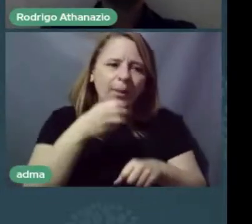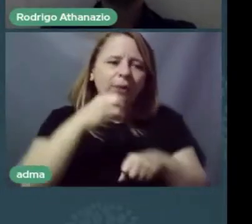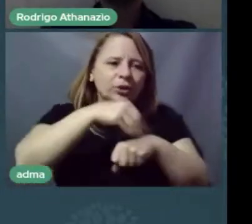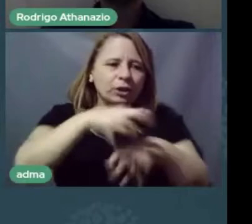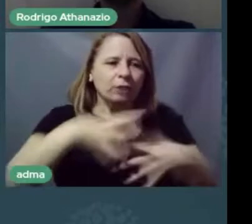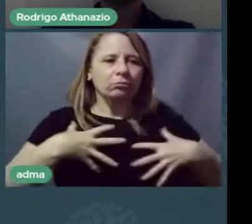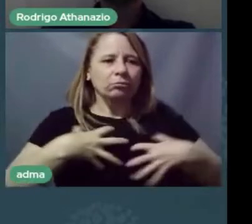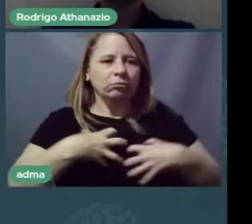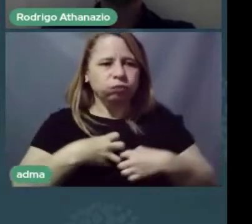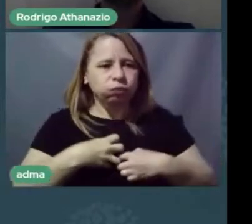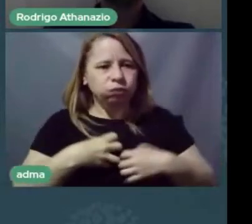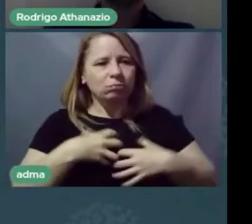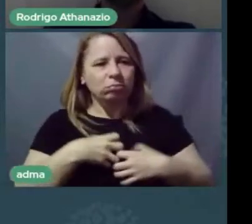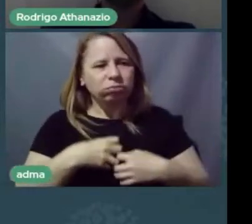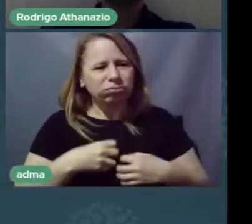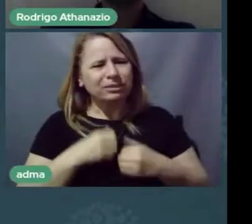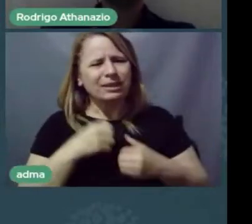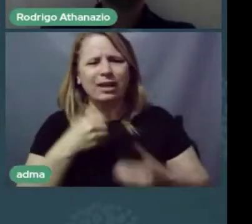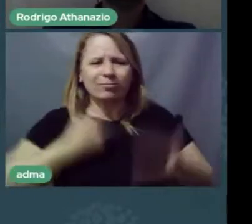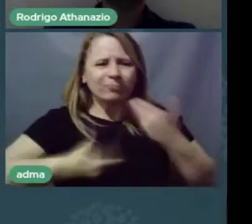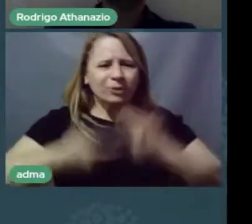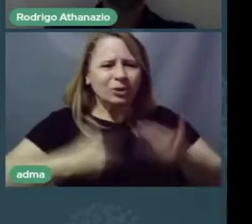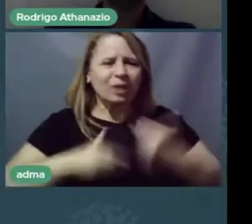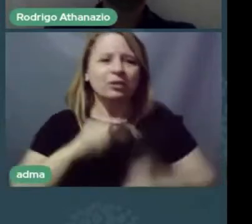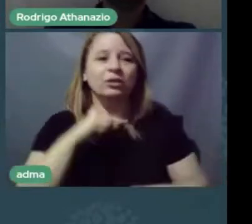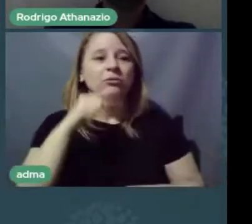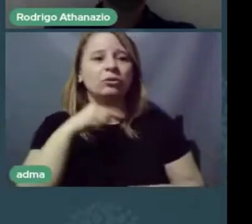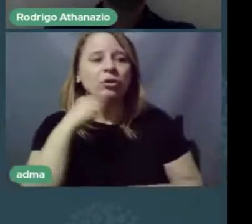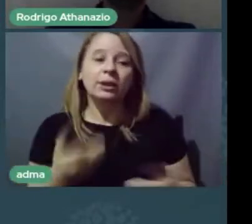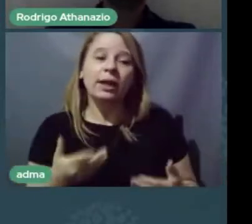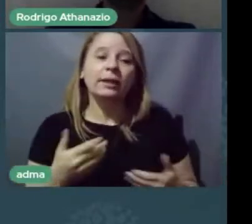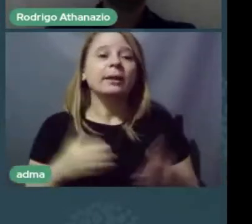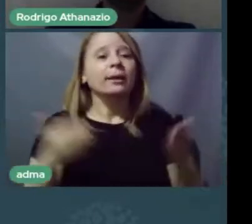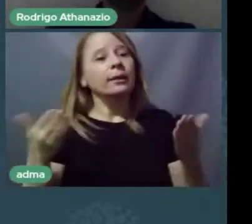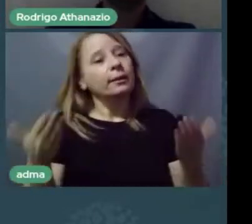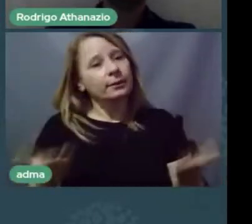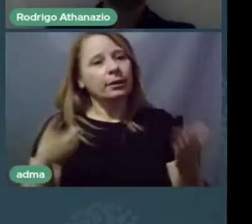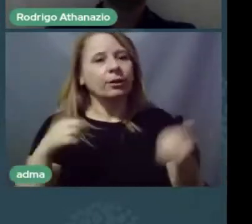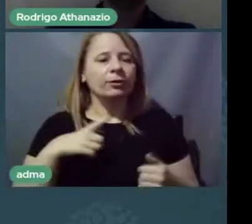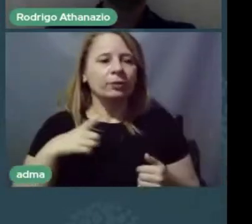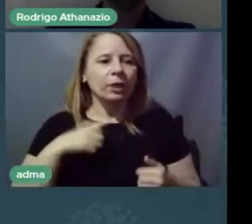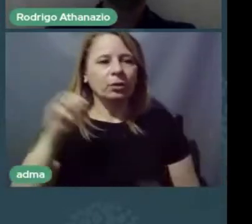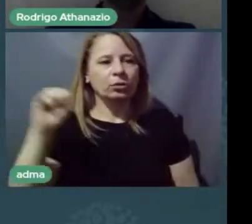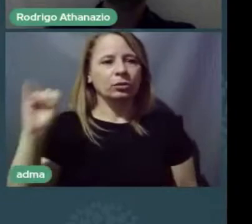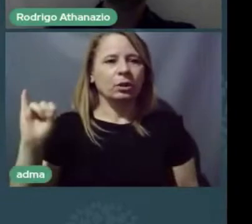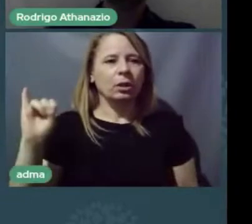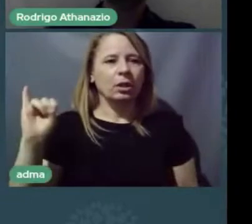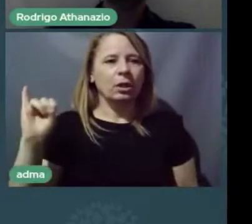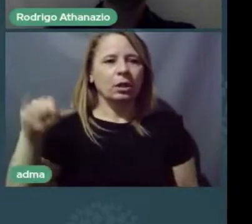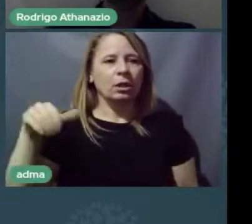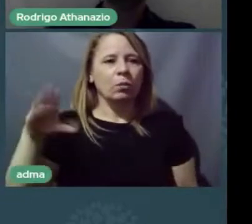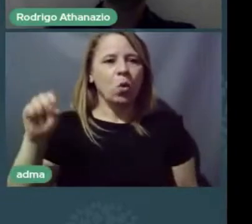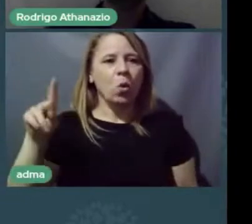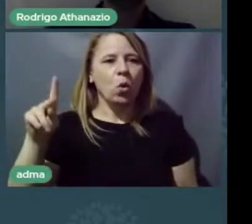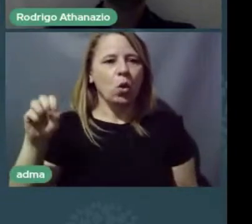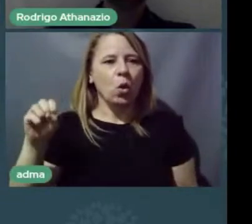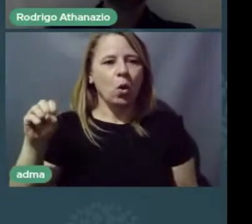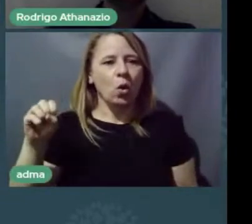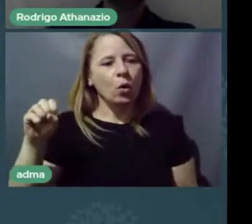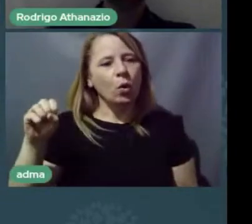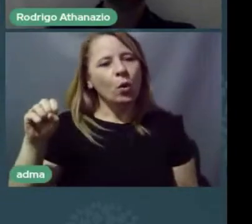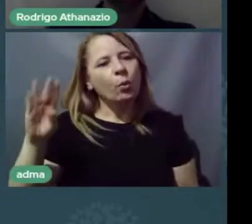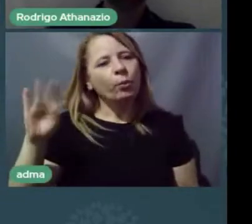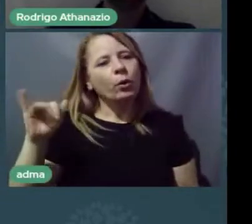está controlando, então a gente tem aí uma grande ferramenta atualmente, que são os imunobiológicos, que funcionam de maneira muito importante em